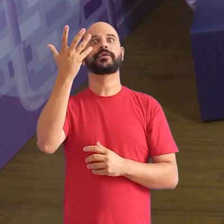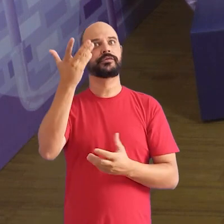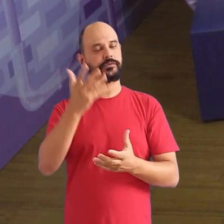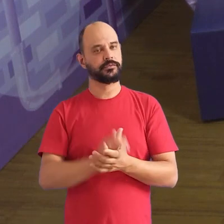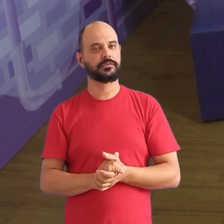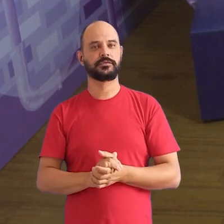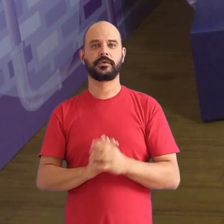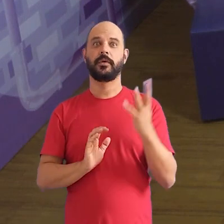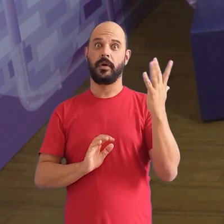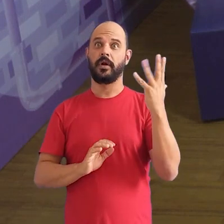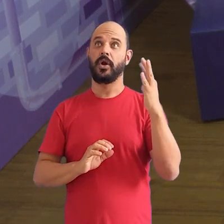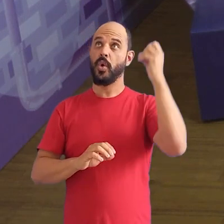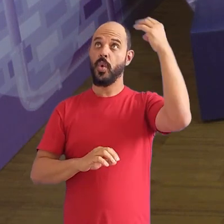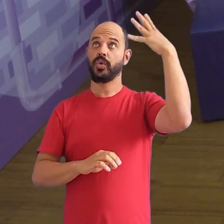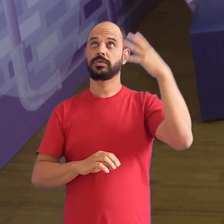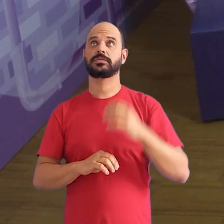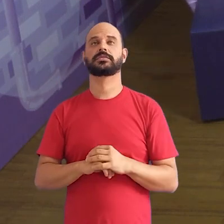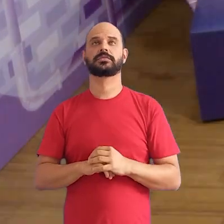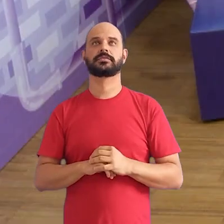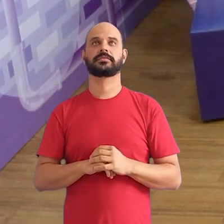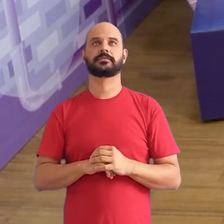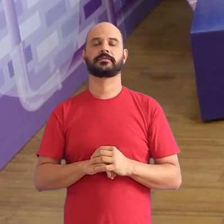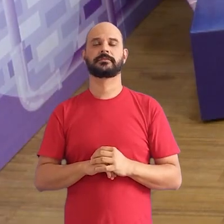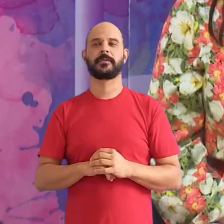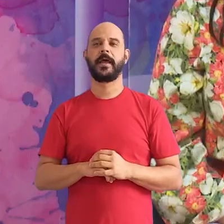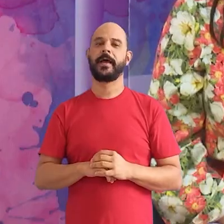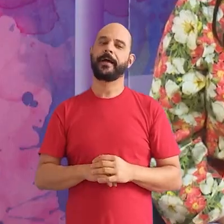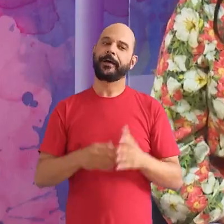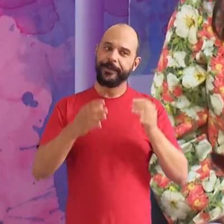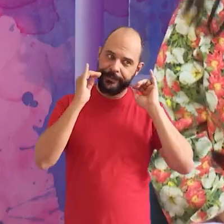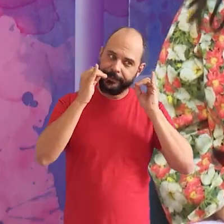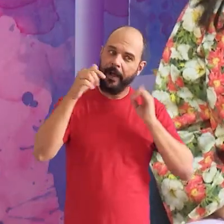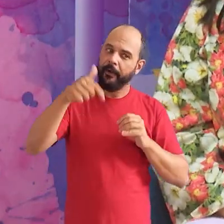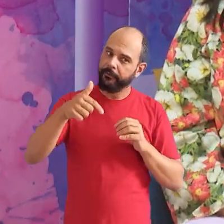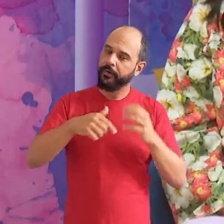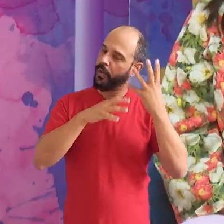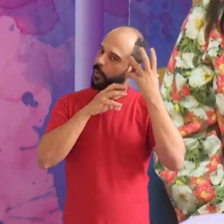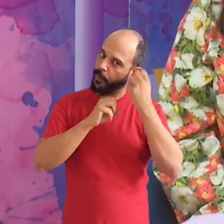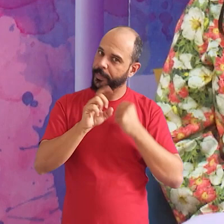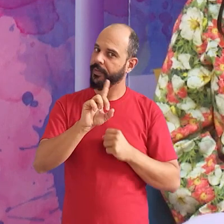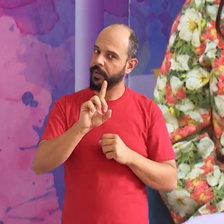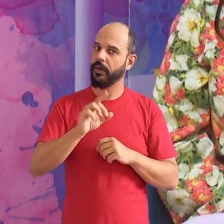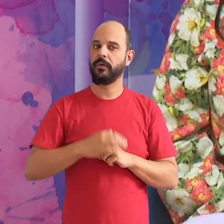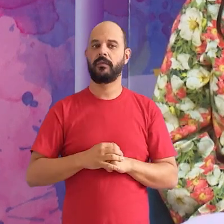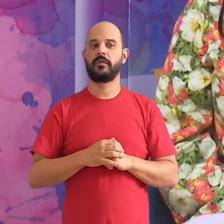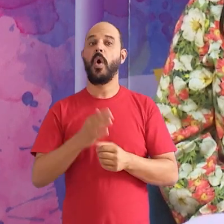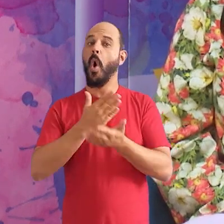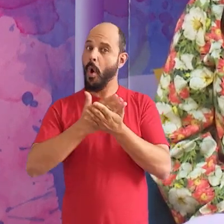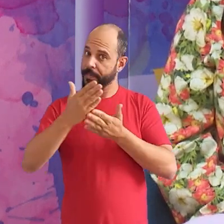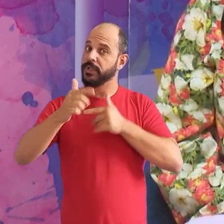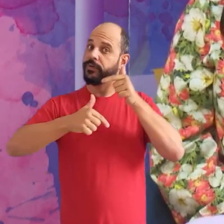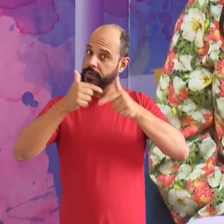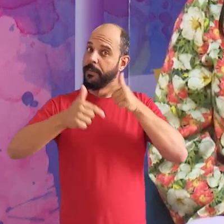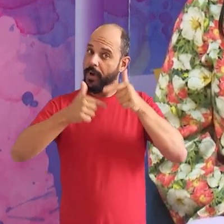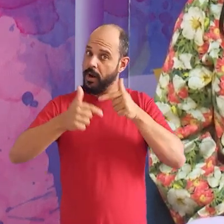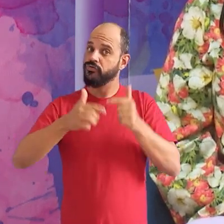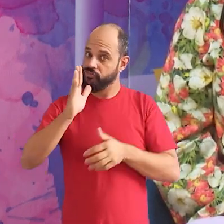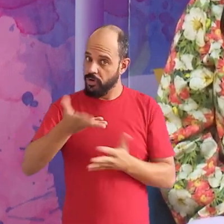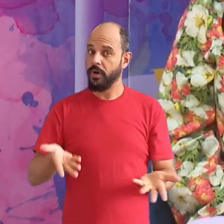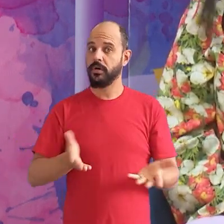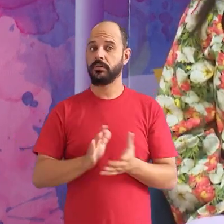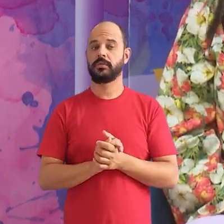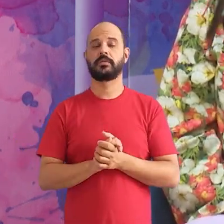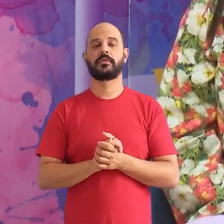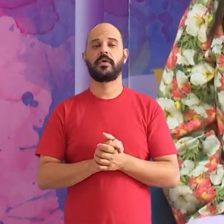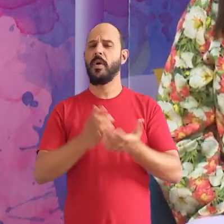mistério. Blublacos, luzes, por favor. Isa, aqui não é lugar de dormir. Já começamos as nossas atividades e,